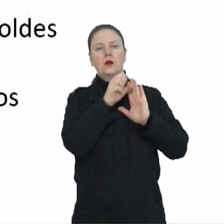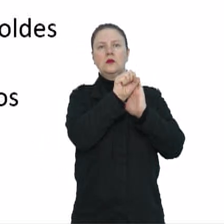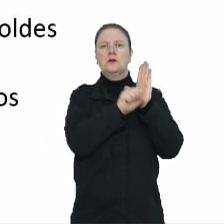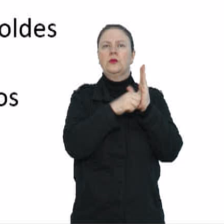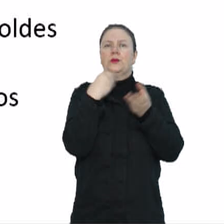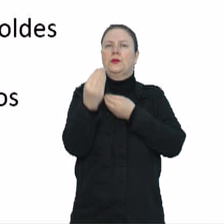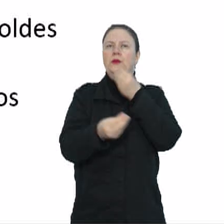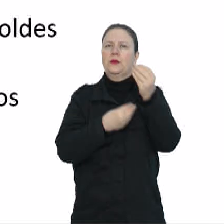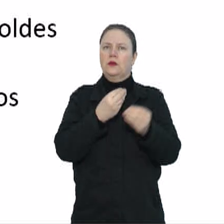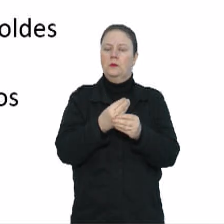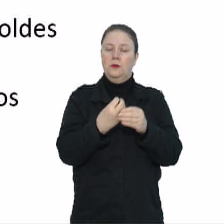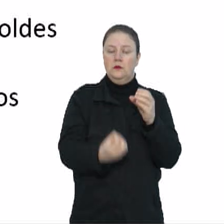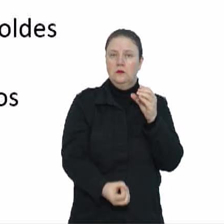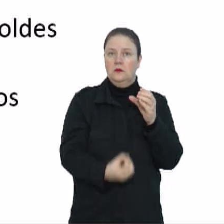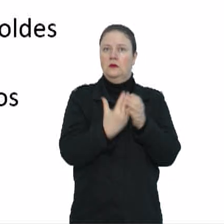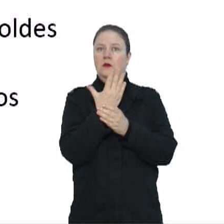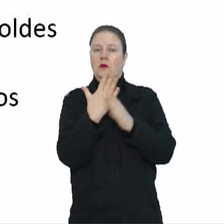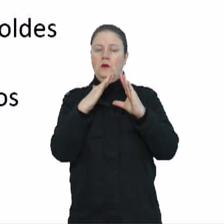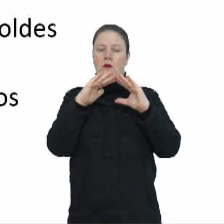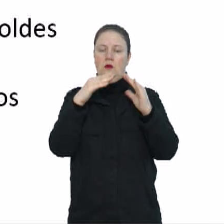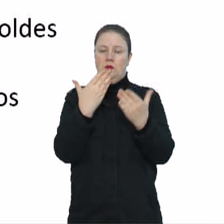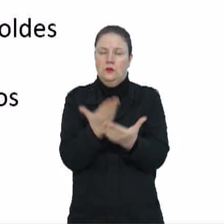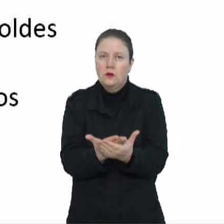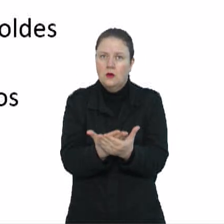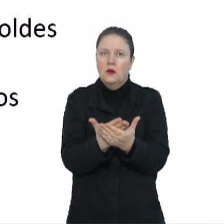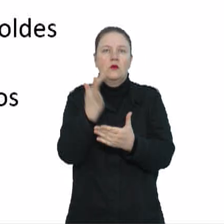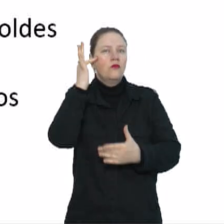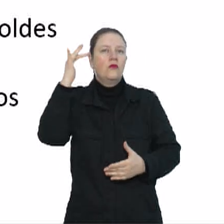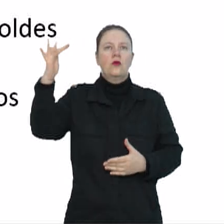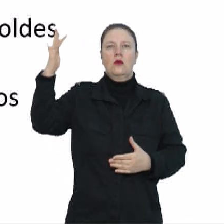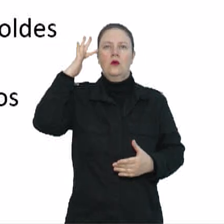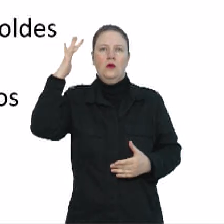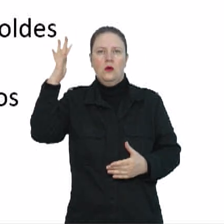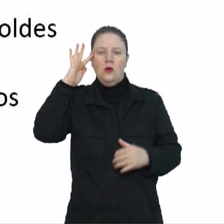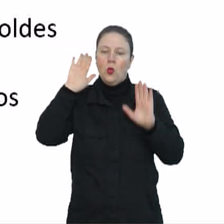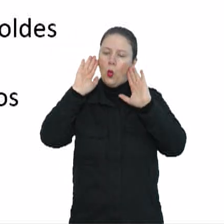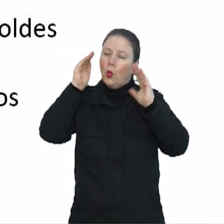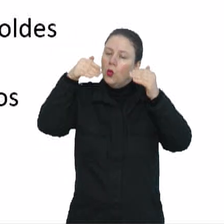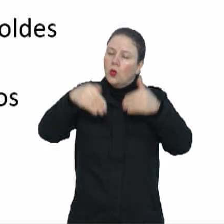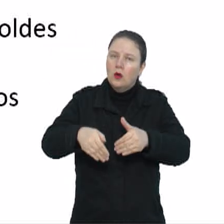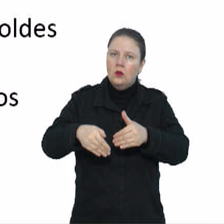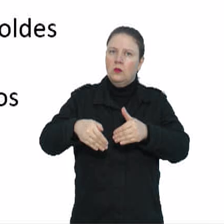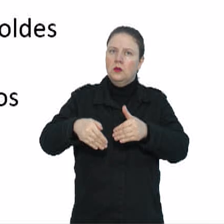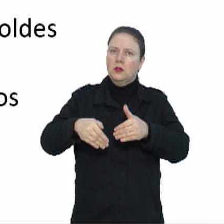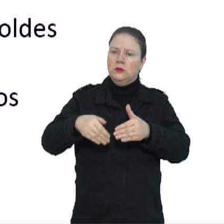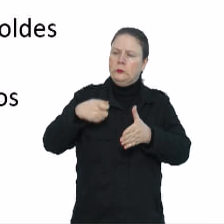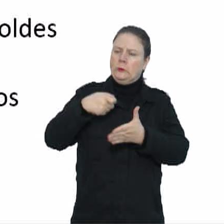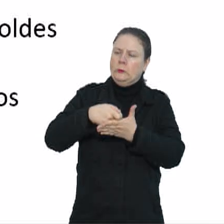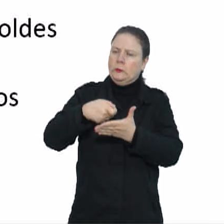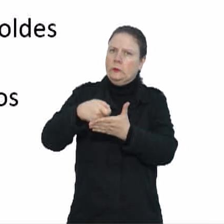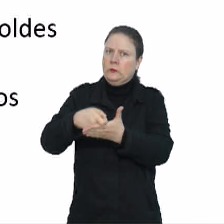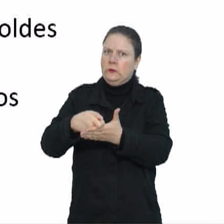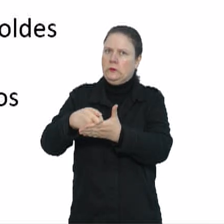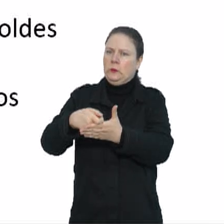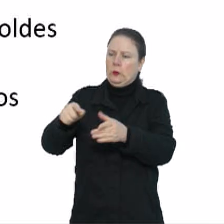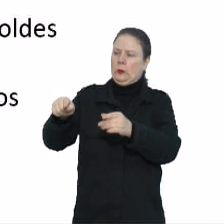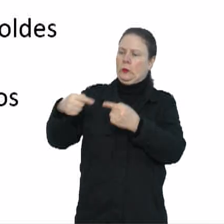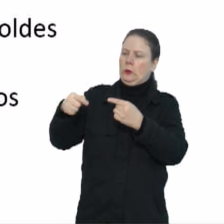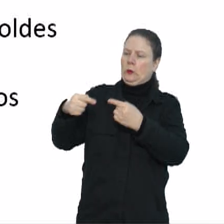diz, criação de uma escola filosófica que visava combater ataques pagãos. Até aí,